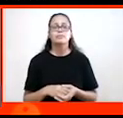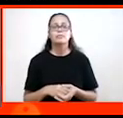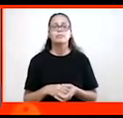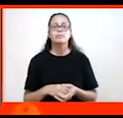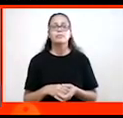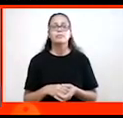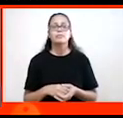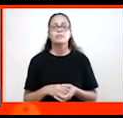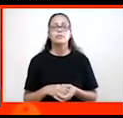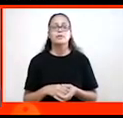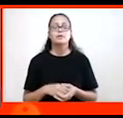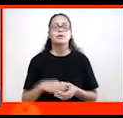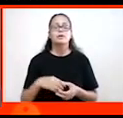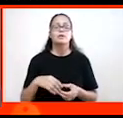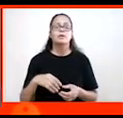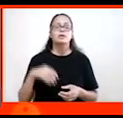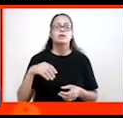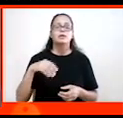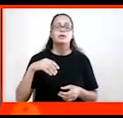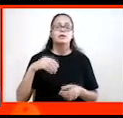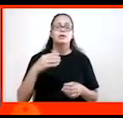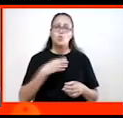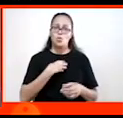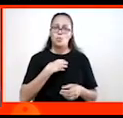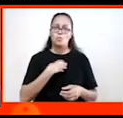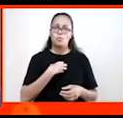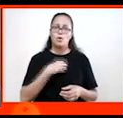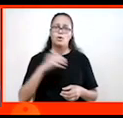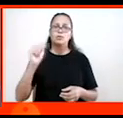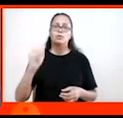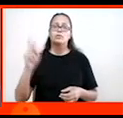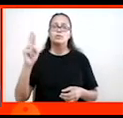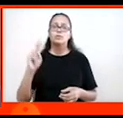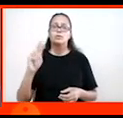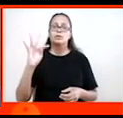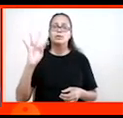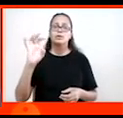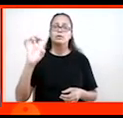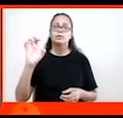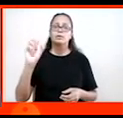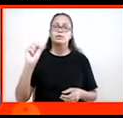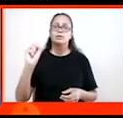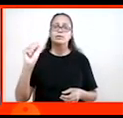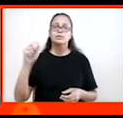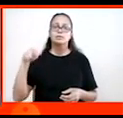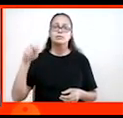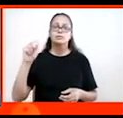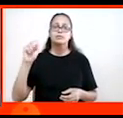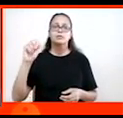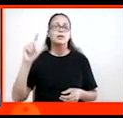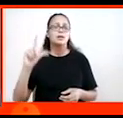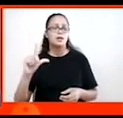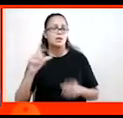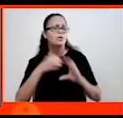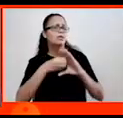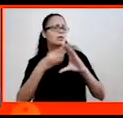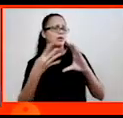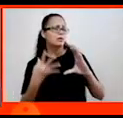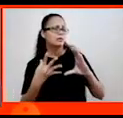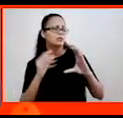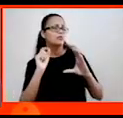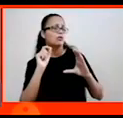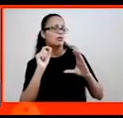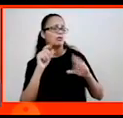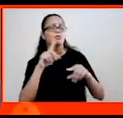O modo de produção artesanal. O que é o modo de produção artesanal? que a gente tem de característica dele nos produtos?